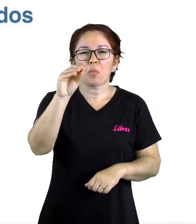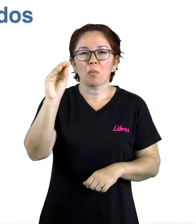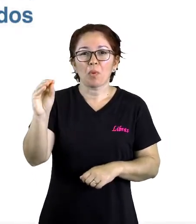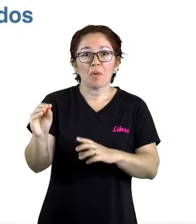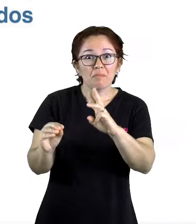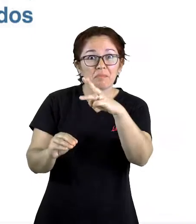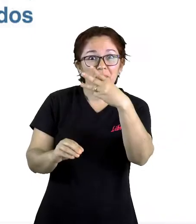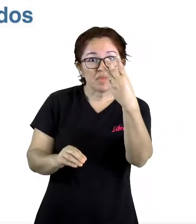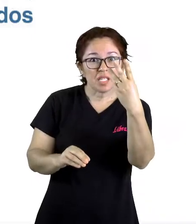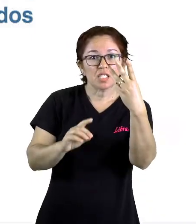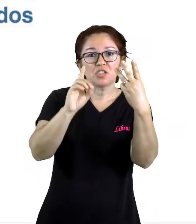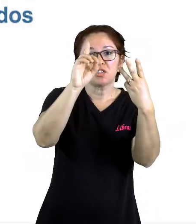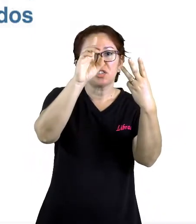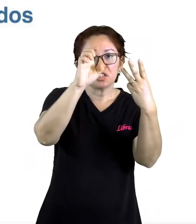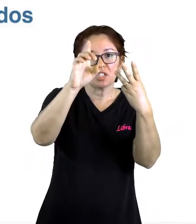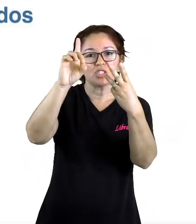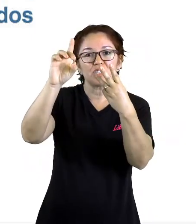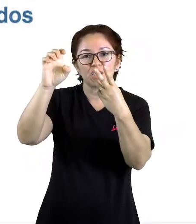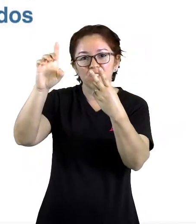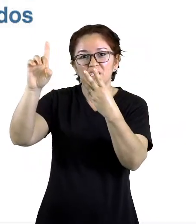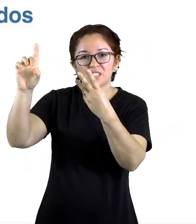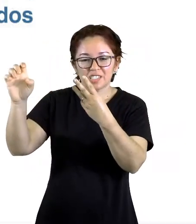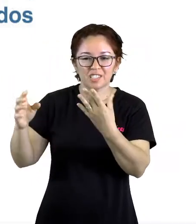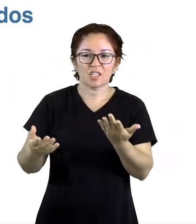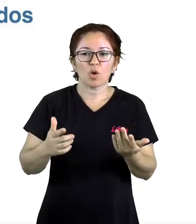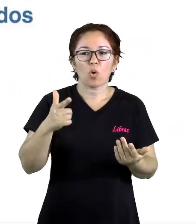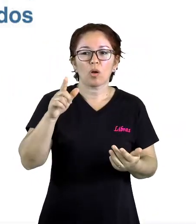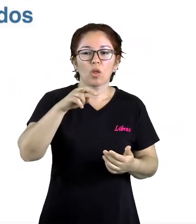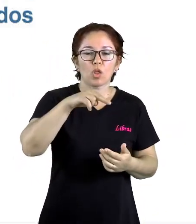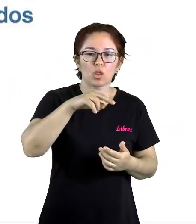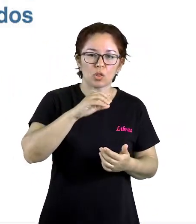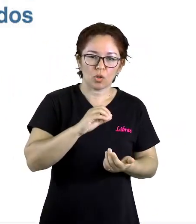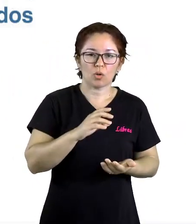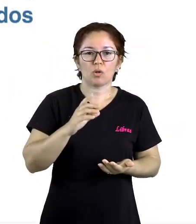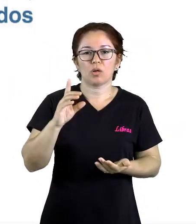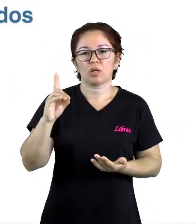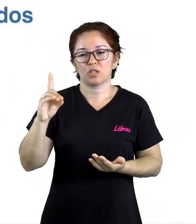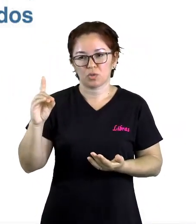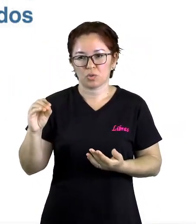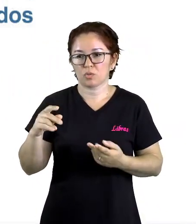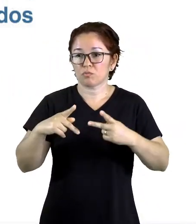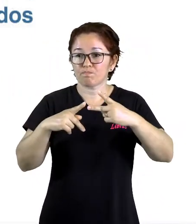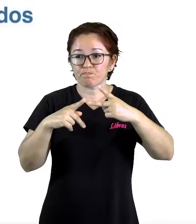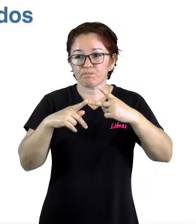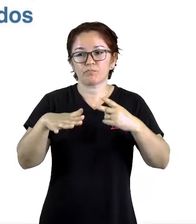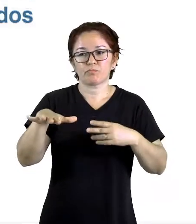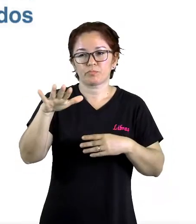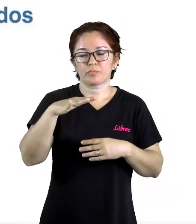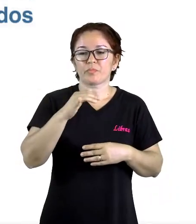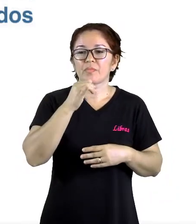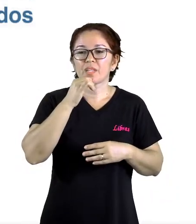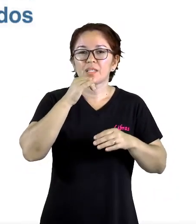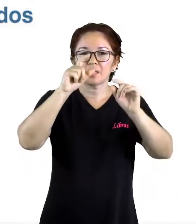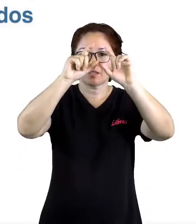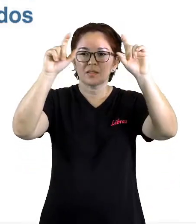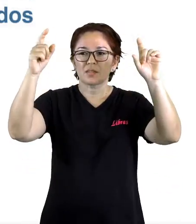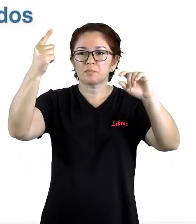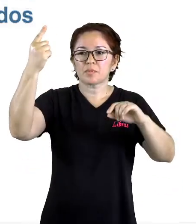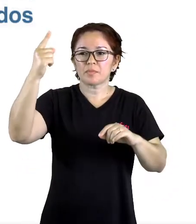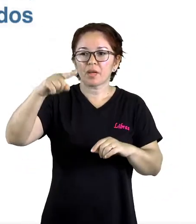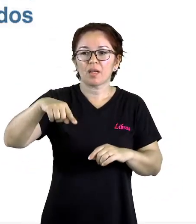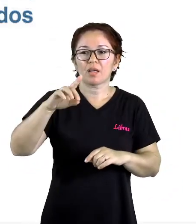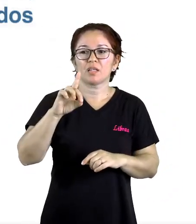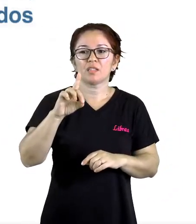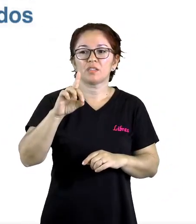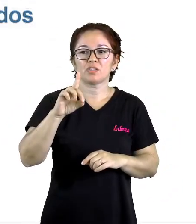destaquei todas, no e do. A primeira preposição lá na linha 1 do texto é o de.